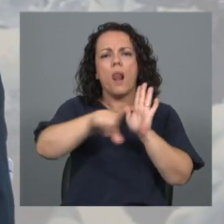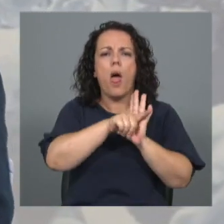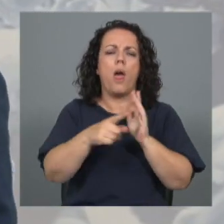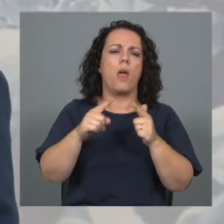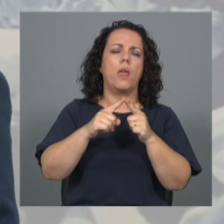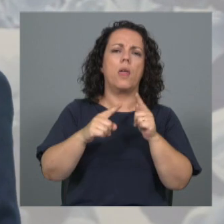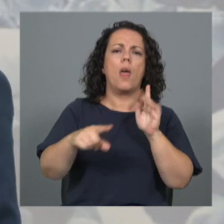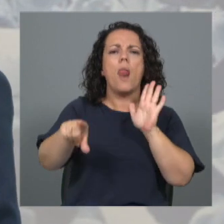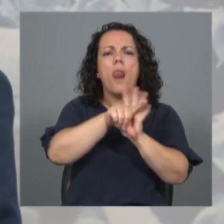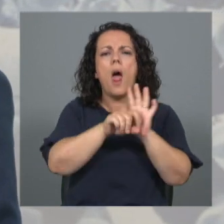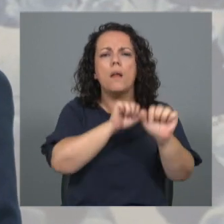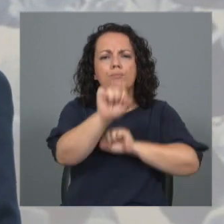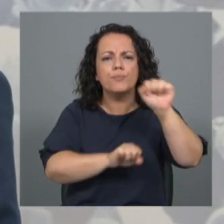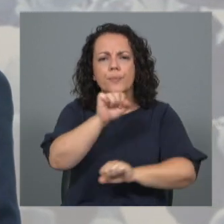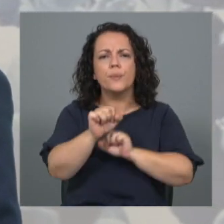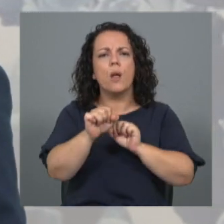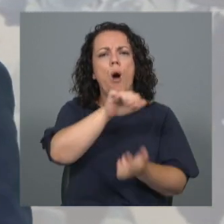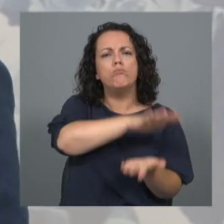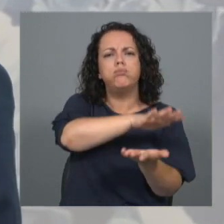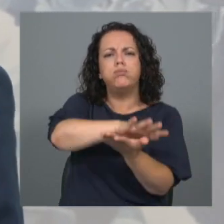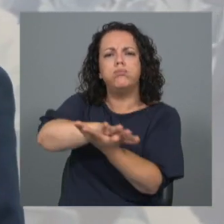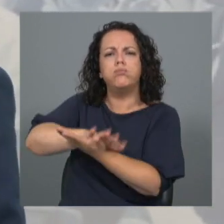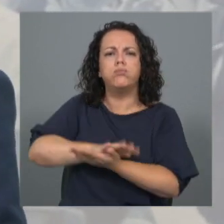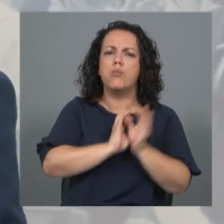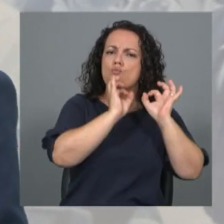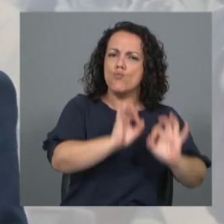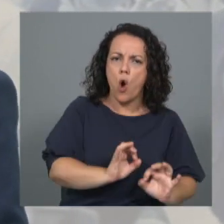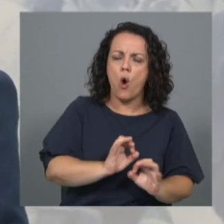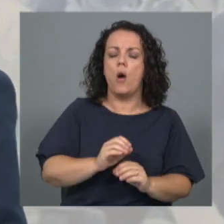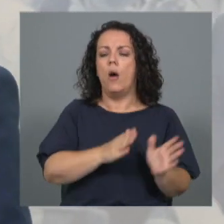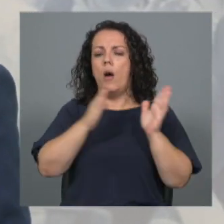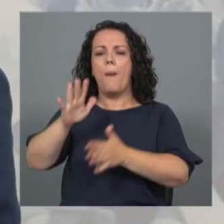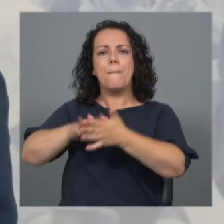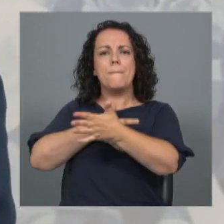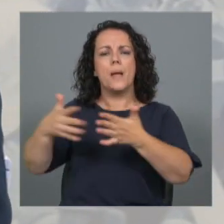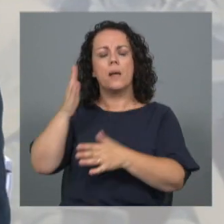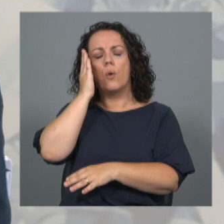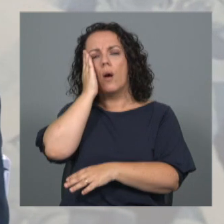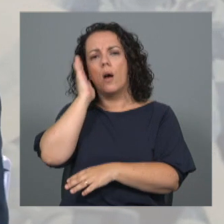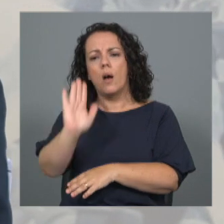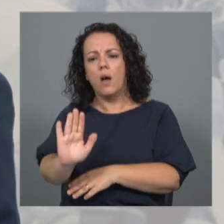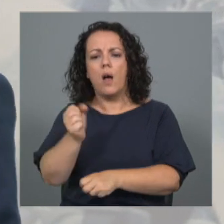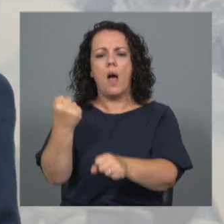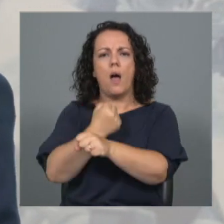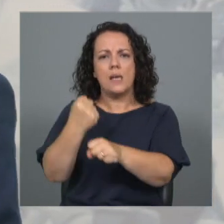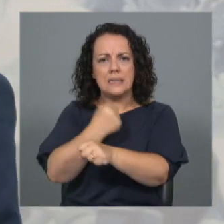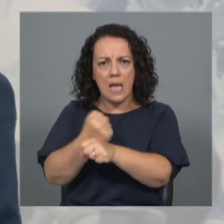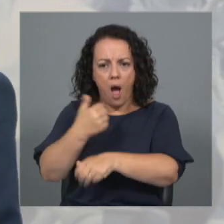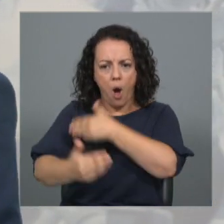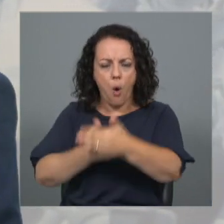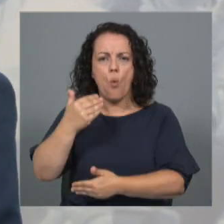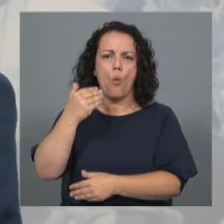instrumentos legais já estão todos publicados. O plano de alojamento, portanto, o plano de ação, diríamos assim, já está